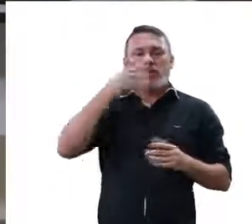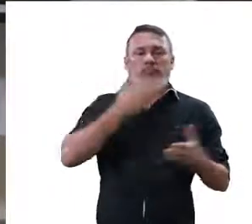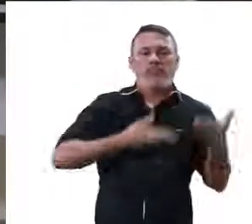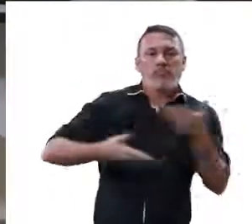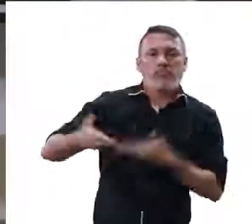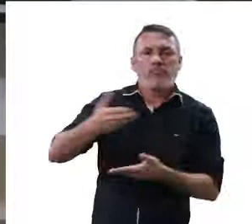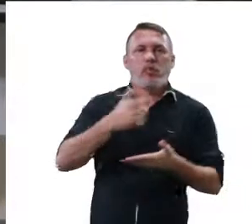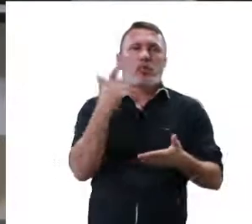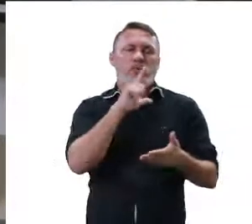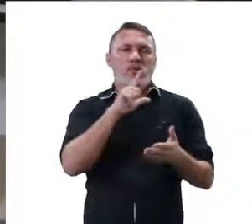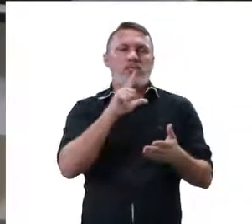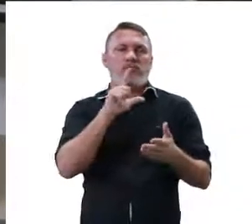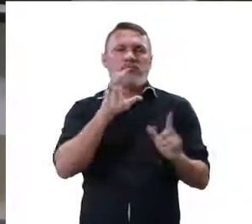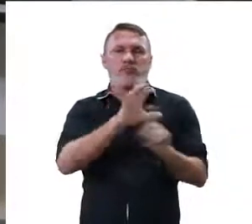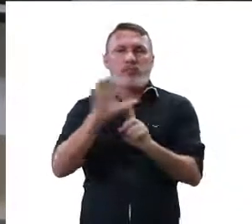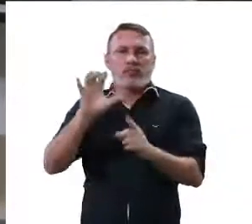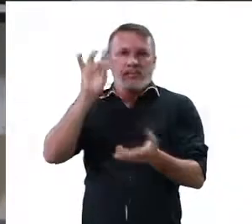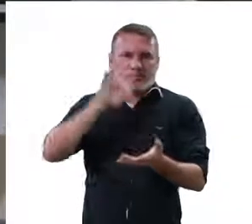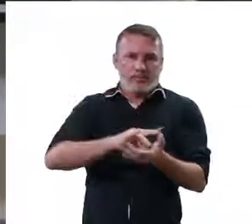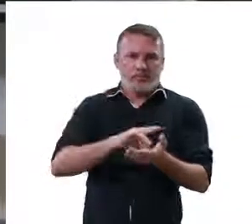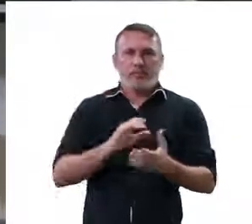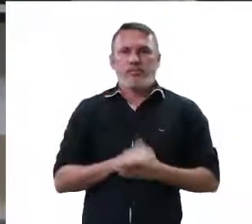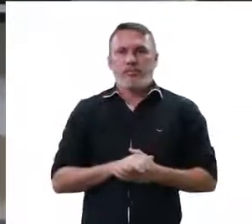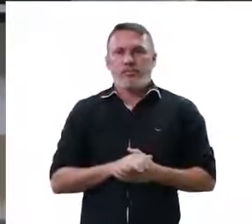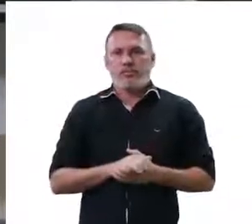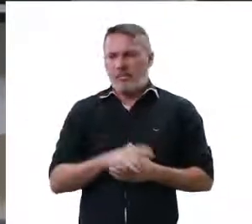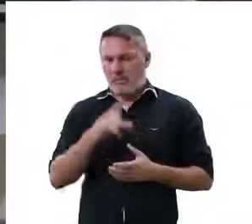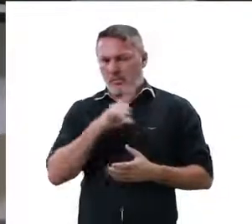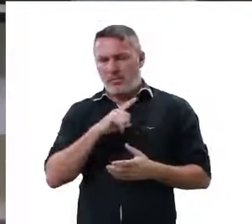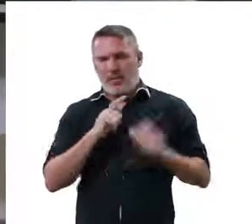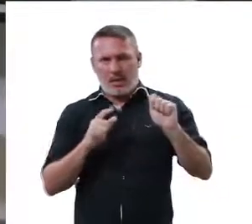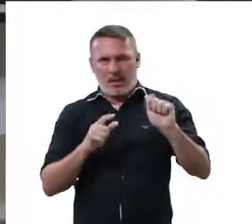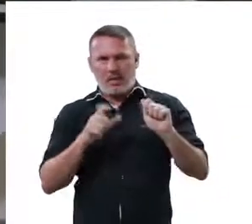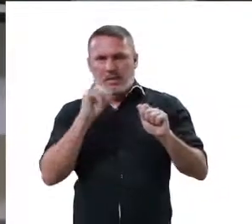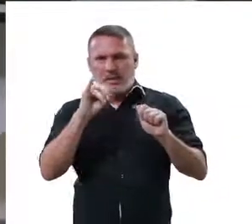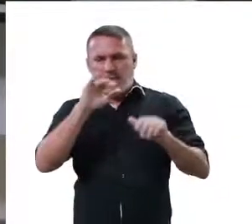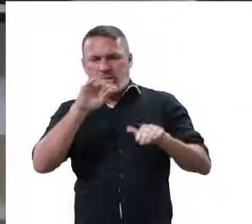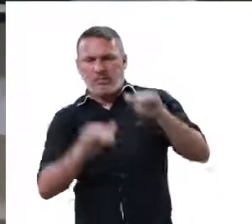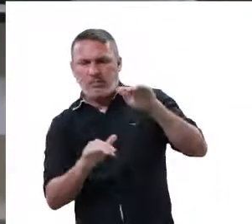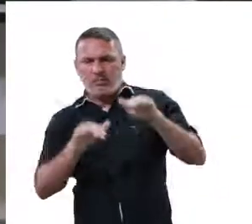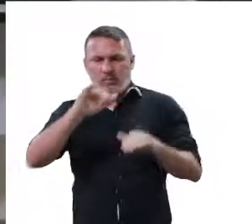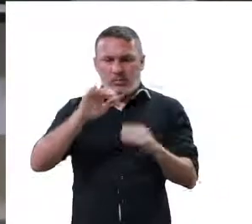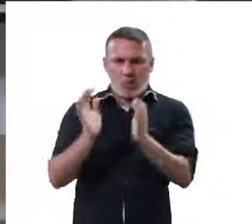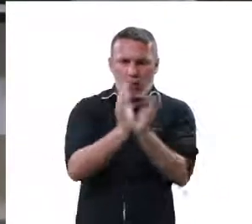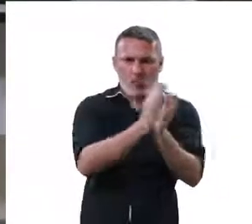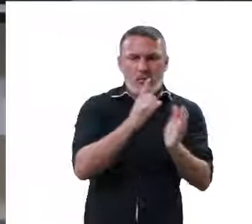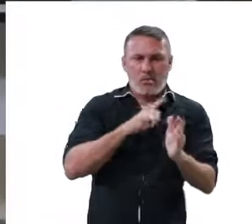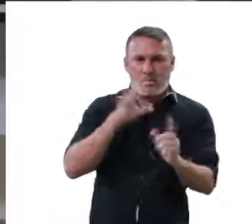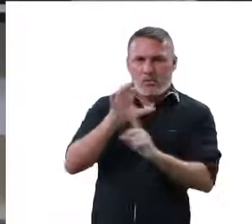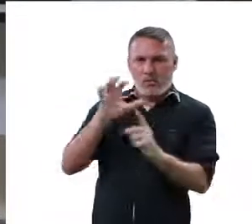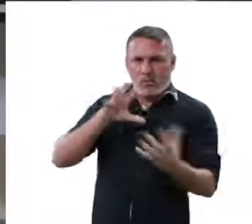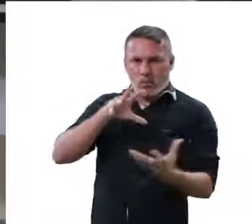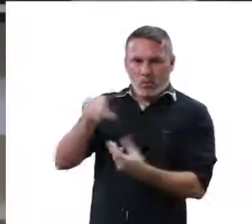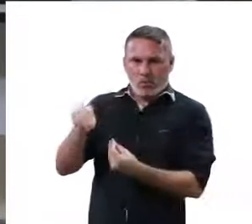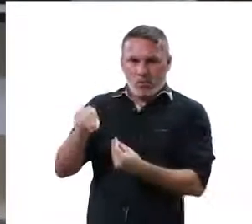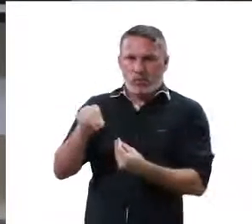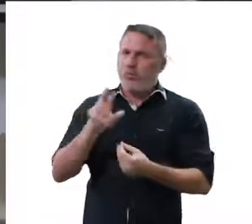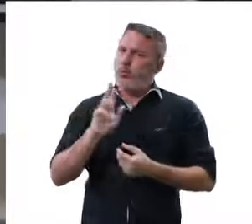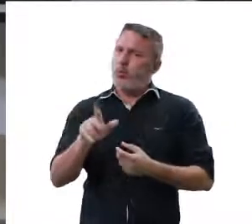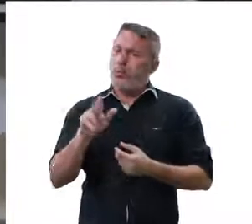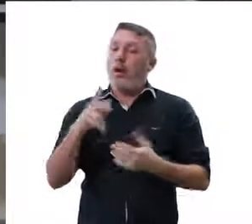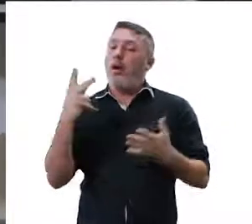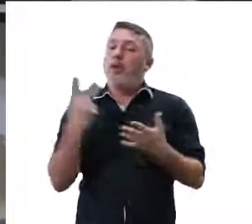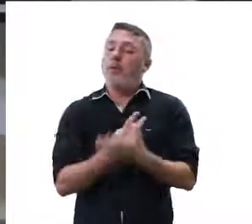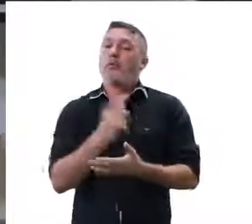mediadora dessa realidade. Vamos lá. Submissão ao grupo manipula o conhecimento do mundo? Não, né? Porque o que